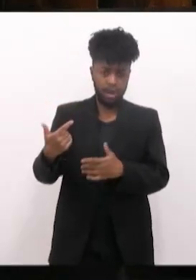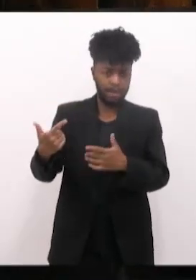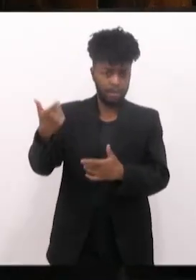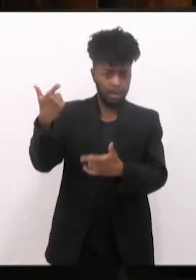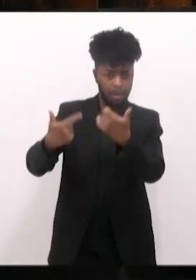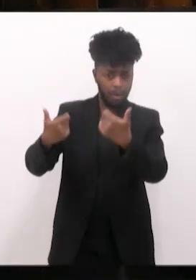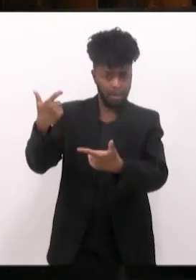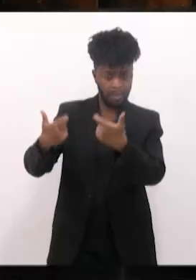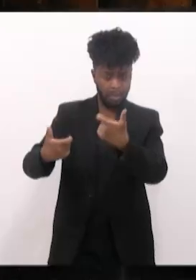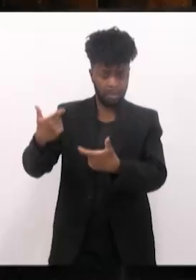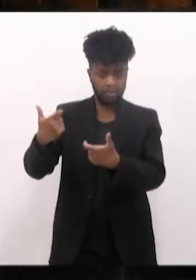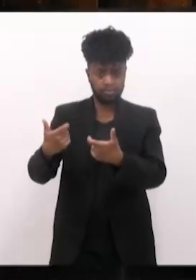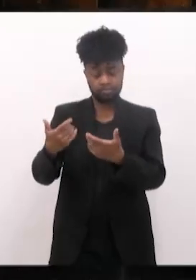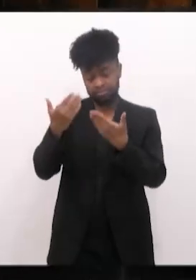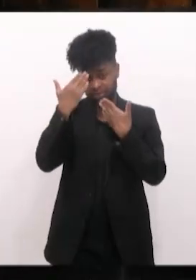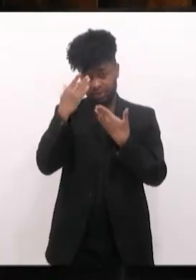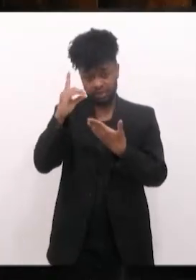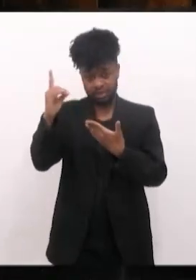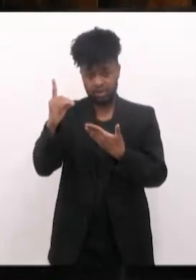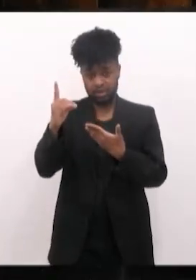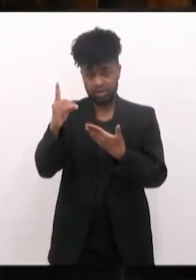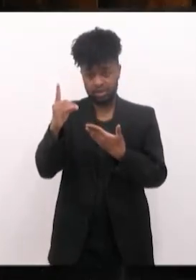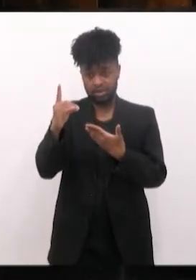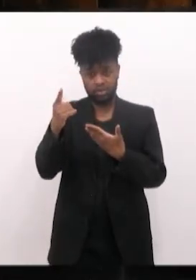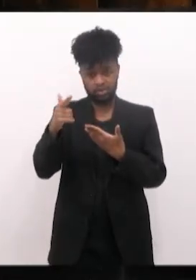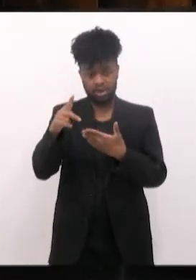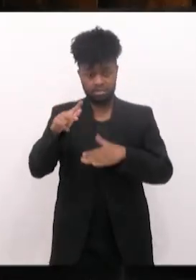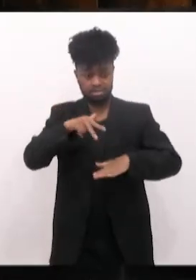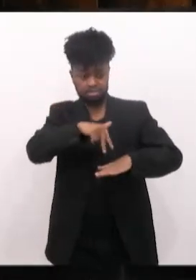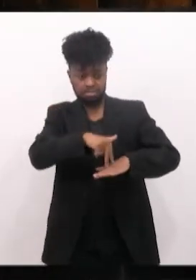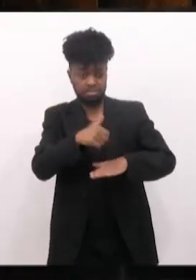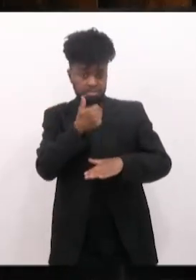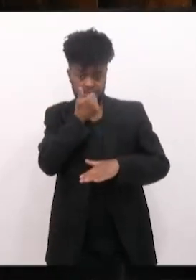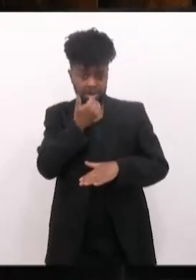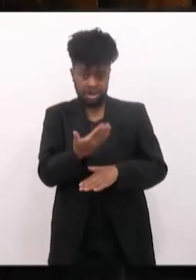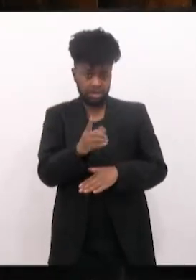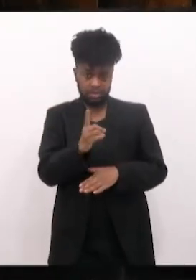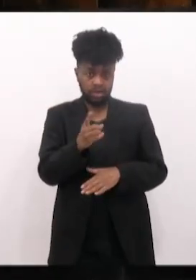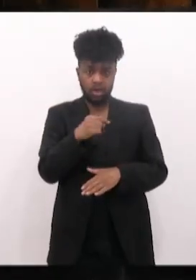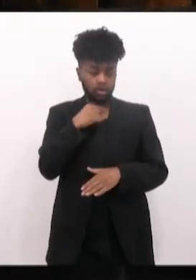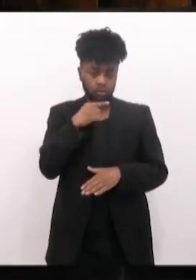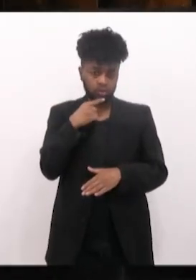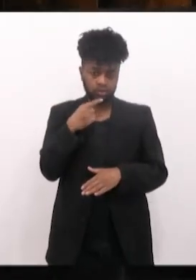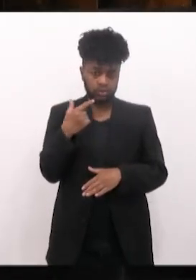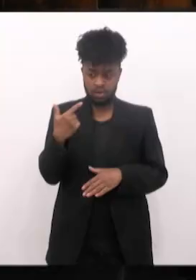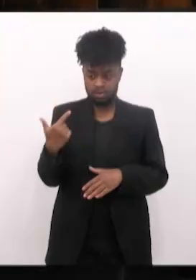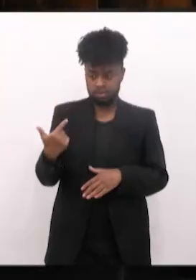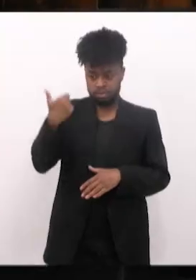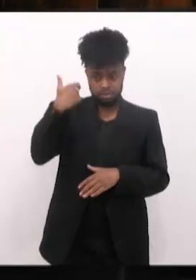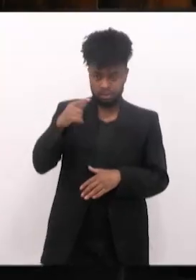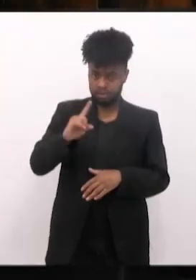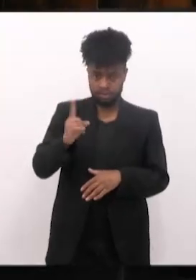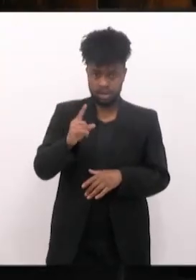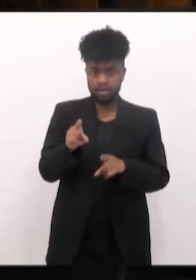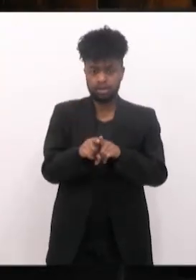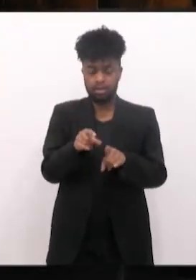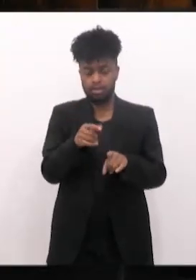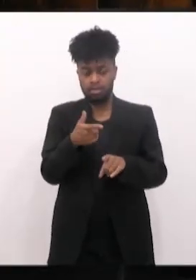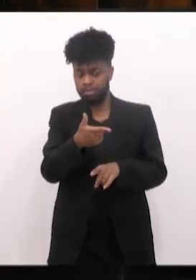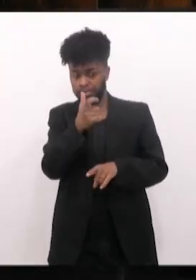direção. Graças a Deus eles não estavam bem posicionados, não pegou nem na minha pessoa e nem nos